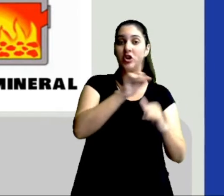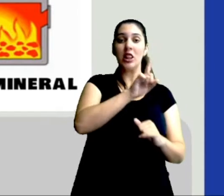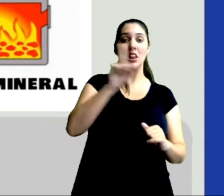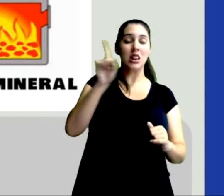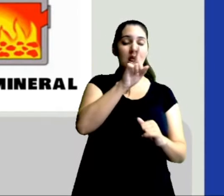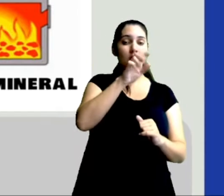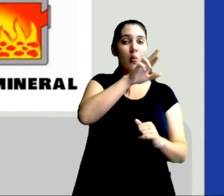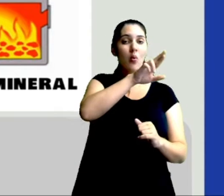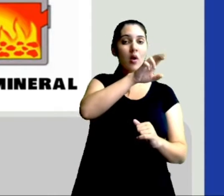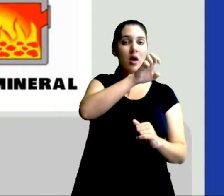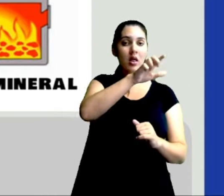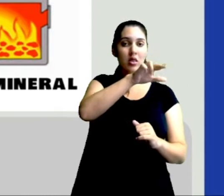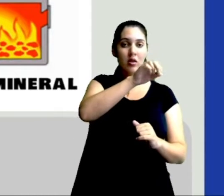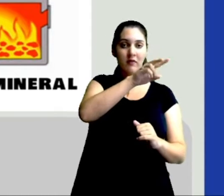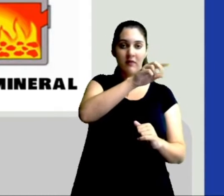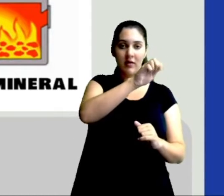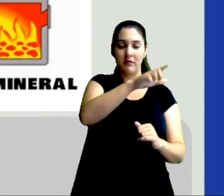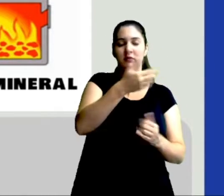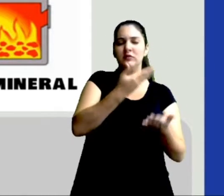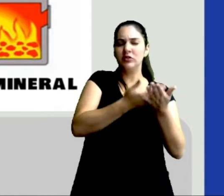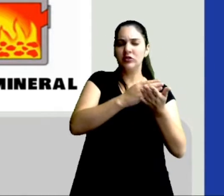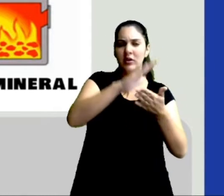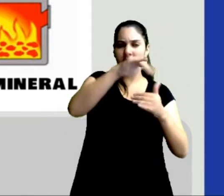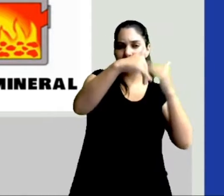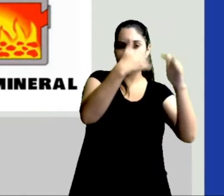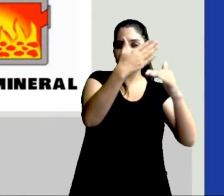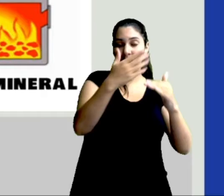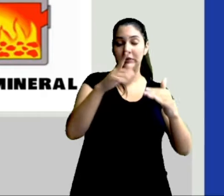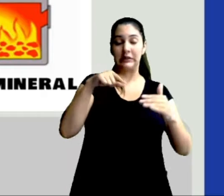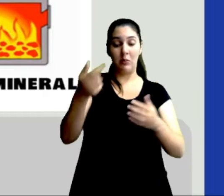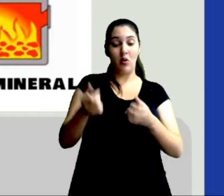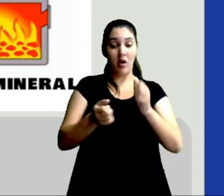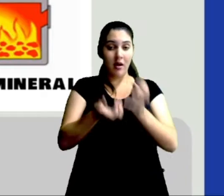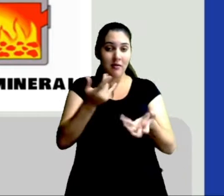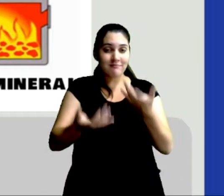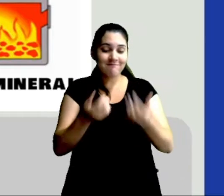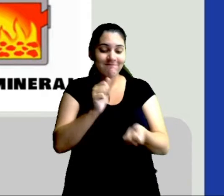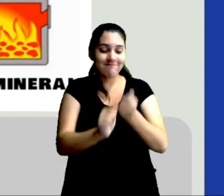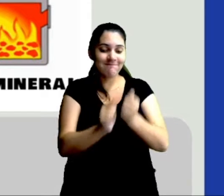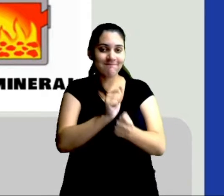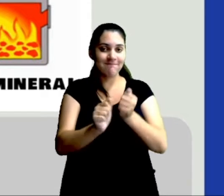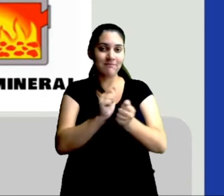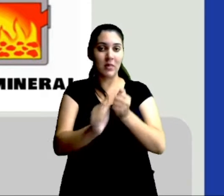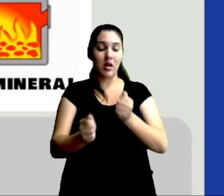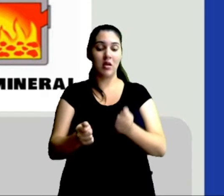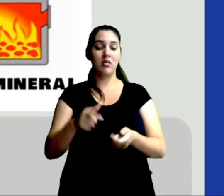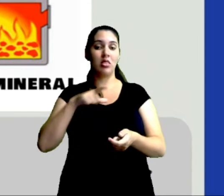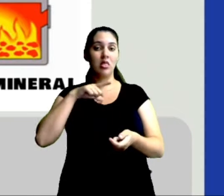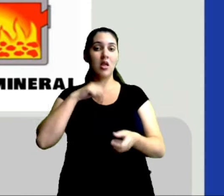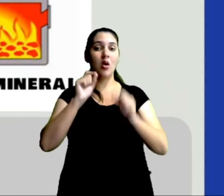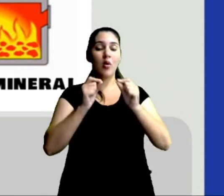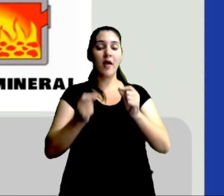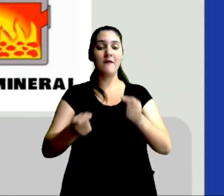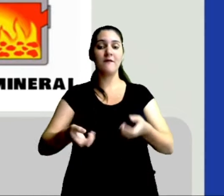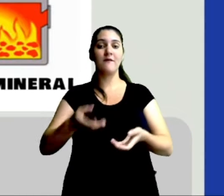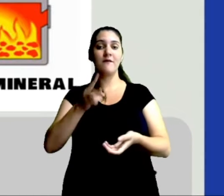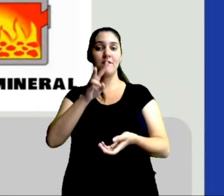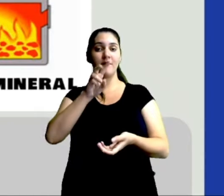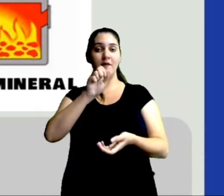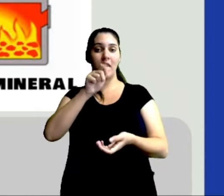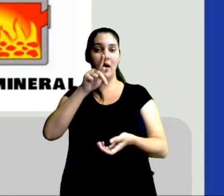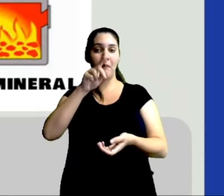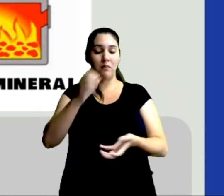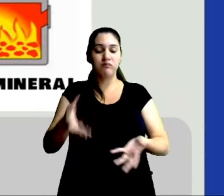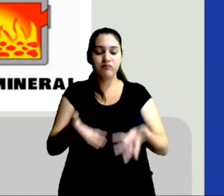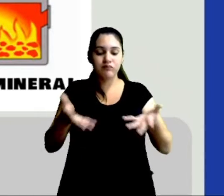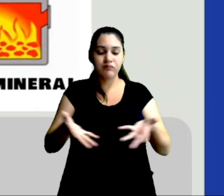vai estudar também mais adiante. E então, a partir dessa queima desse carvão mineral, se produzia vapor e esse vapor,